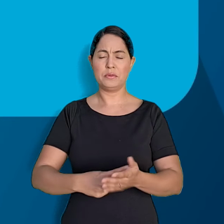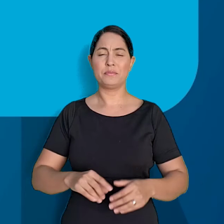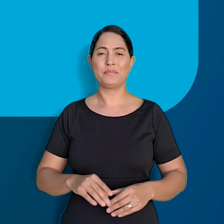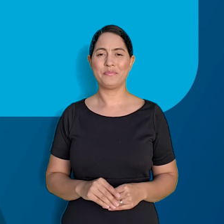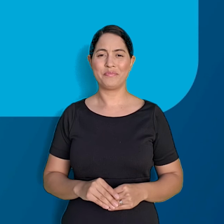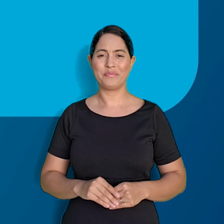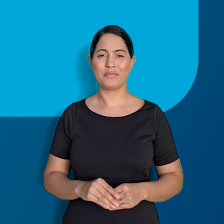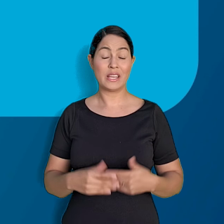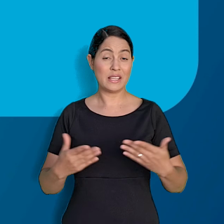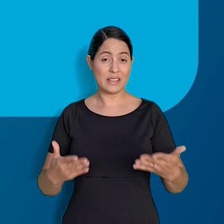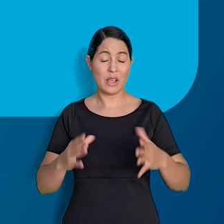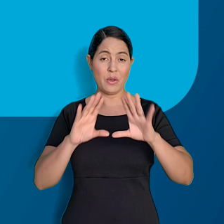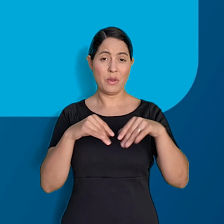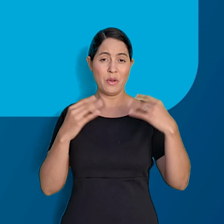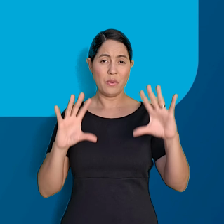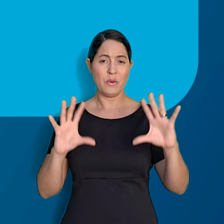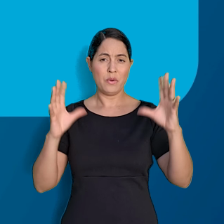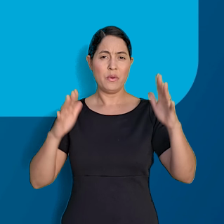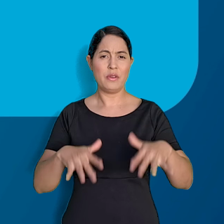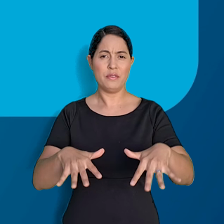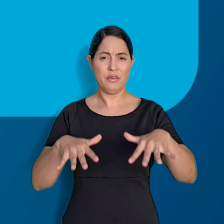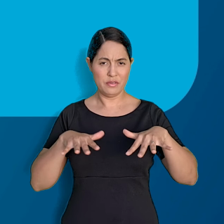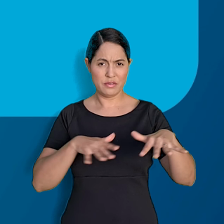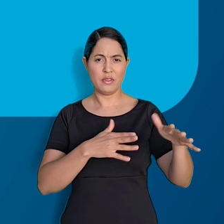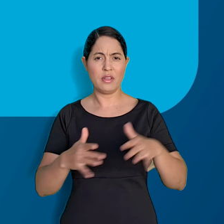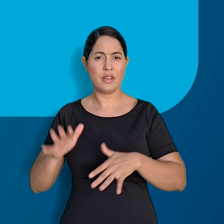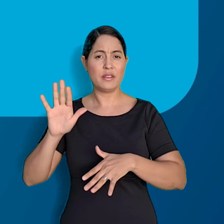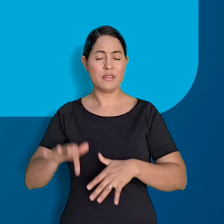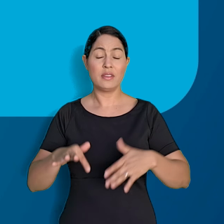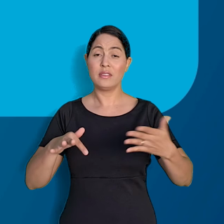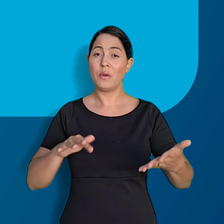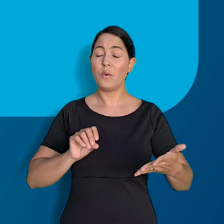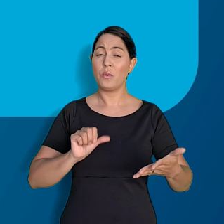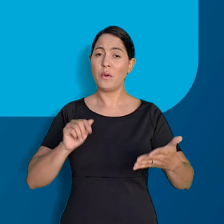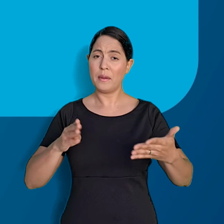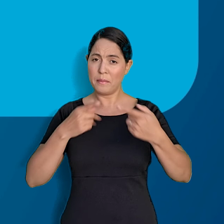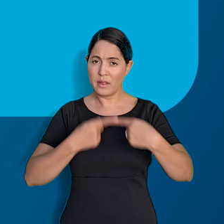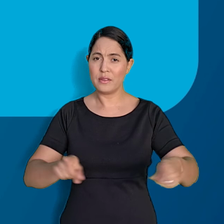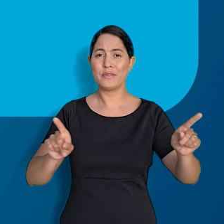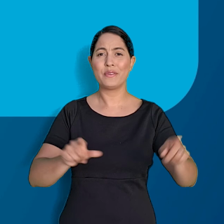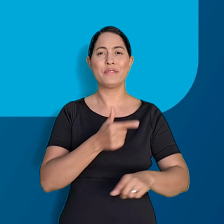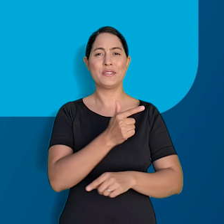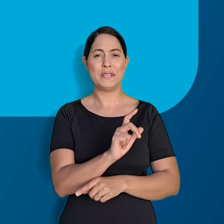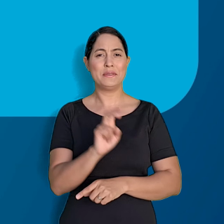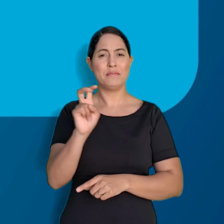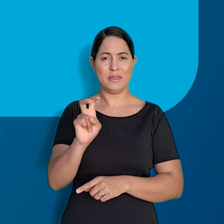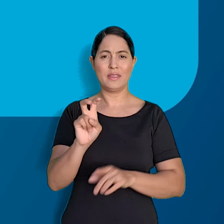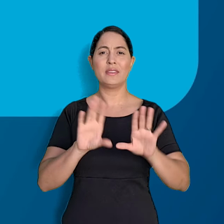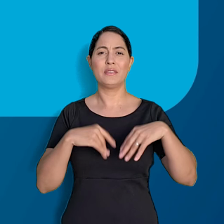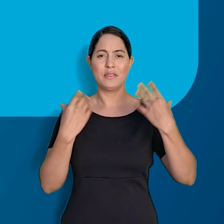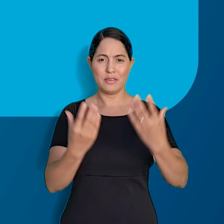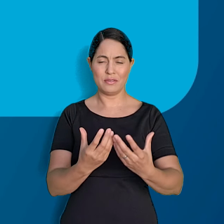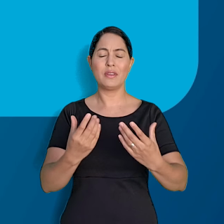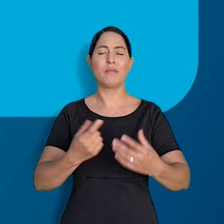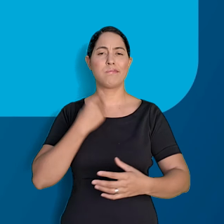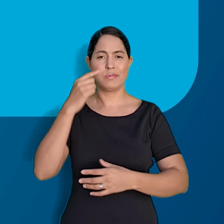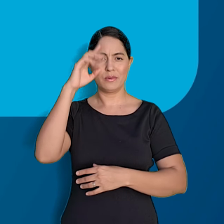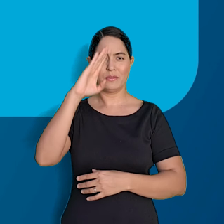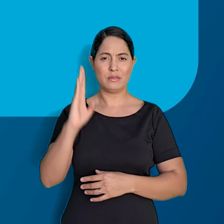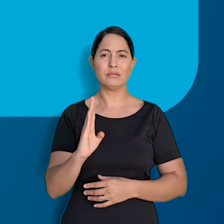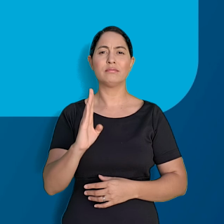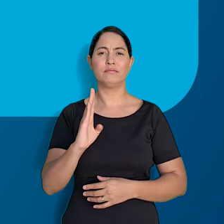Fechando o evento em grande estilo, a OAB lançou oficialmente a 25ª Conferência Nacional da Advocacia Brasileira, maior